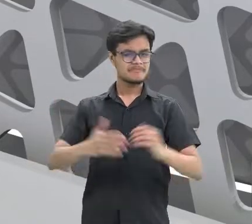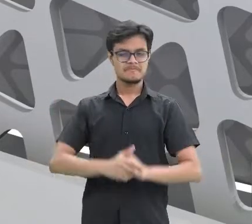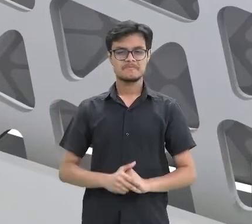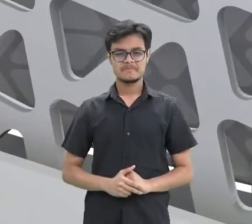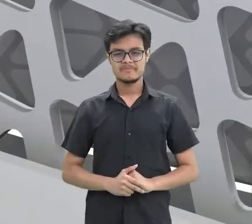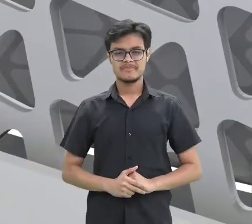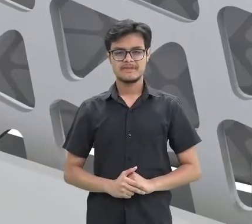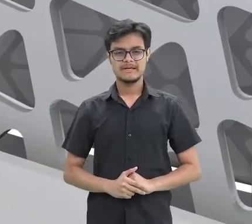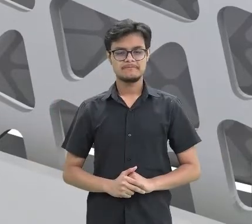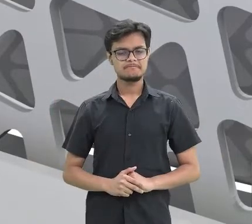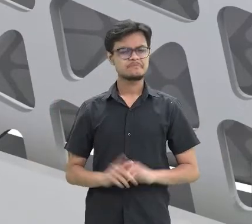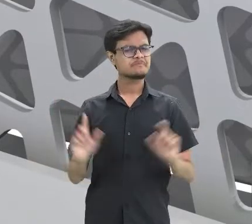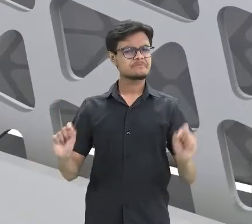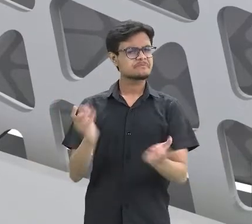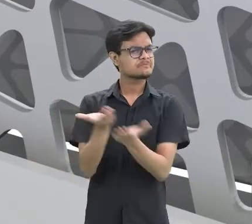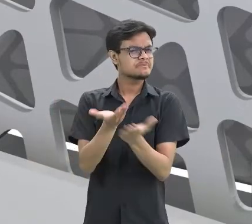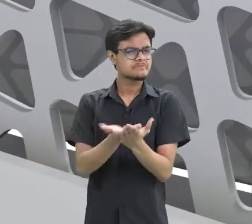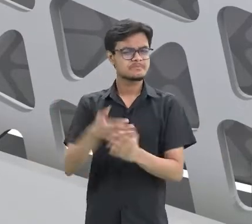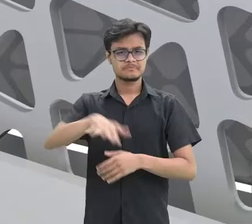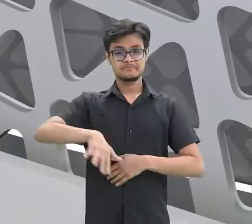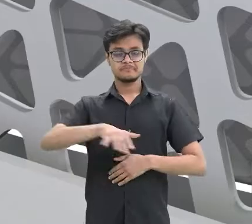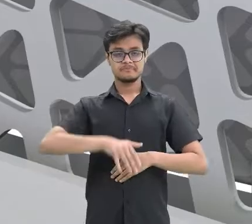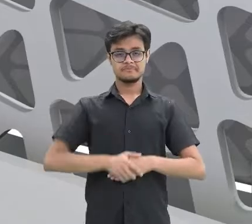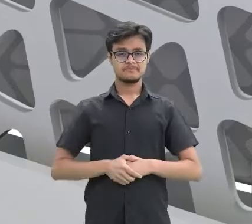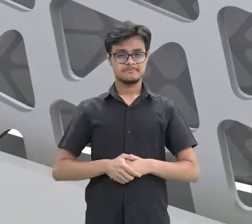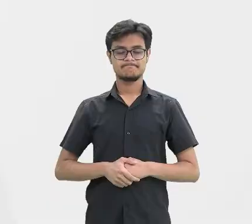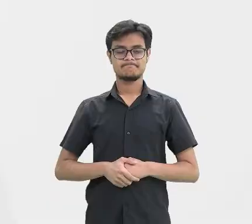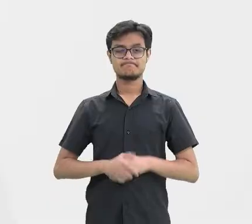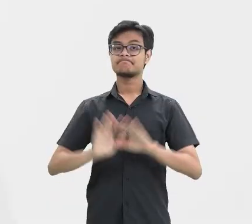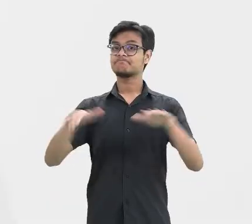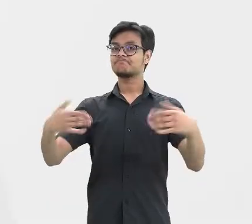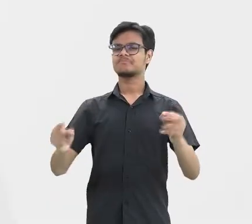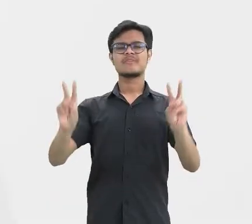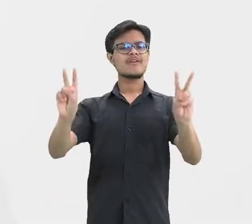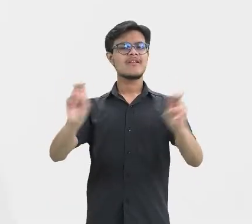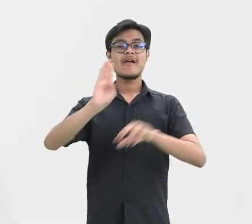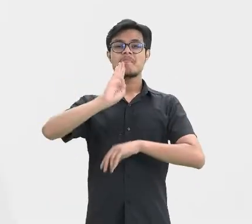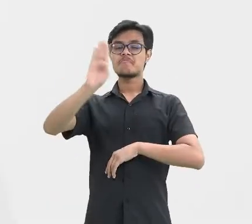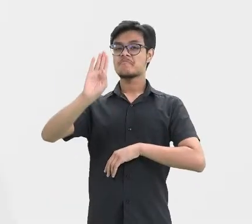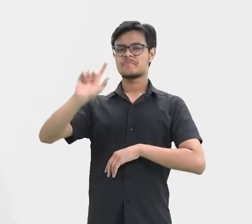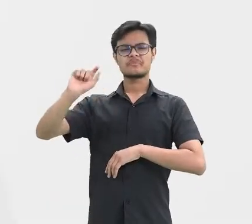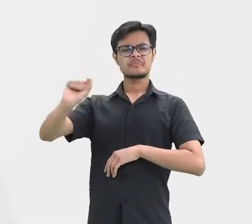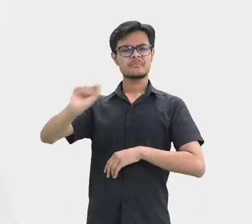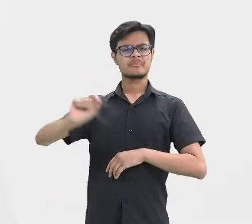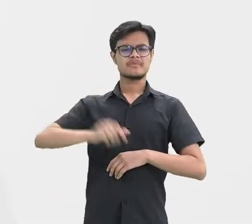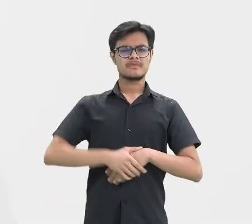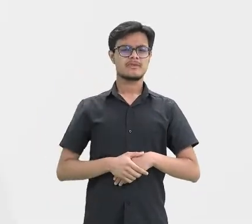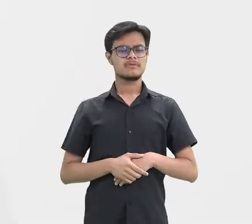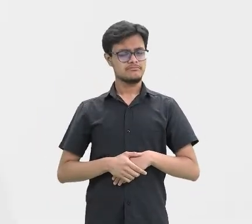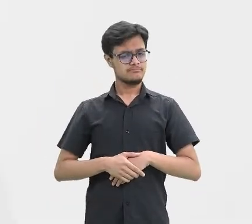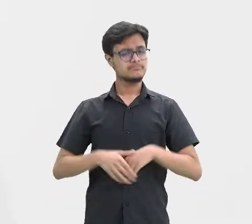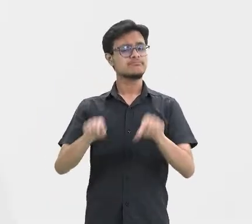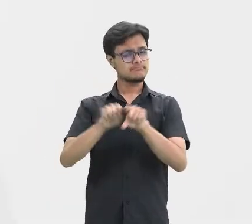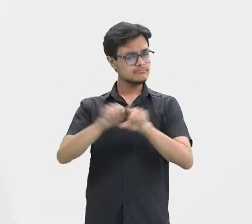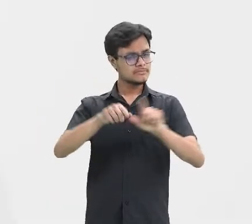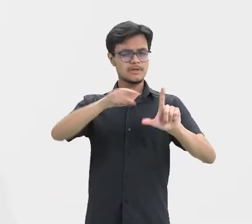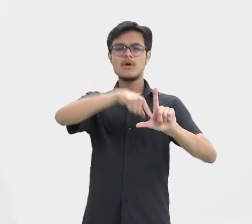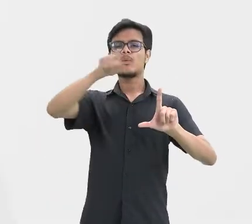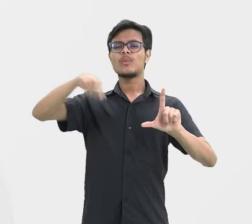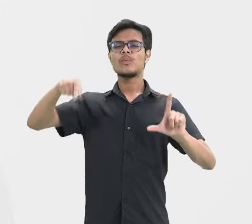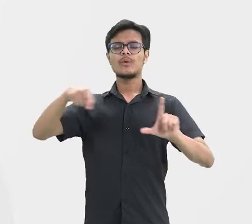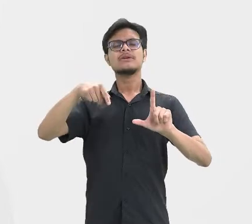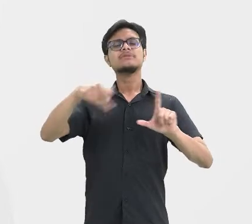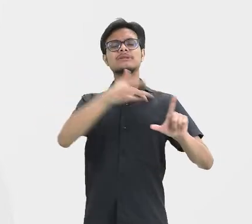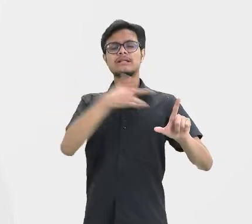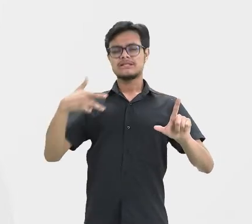o que a gente vai estudar hoje. Olha aí, objeto de conhecimento, temos programas e indicadores